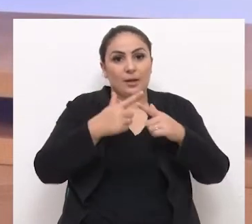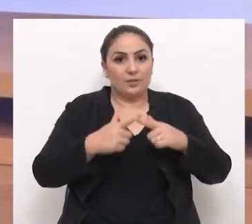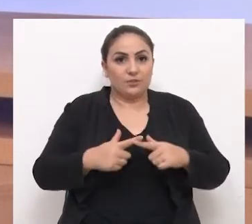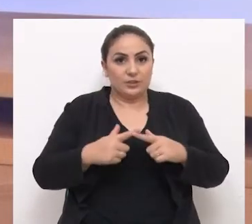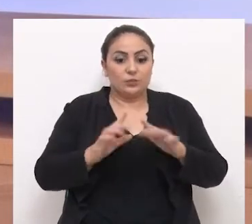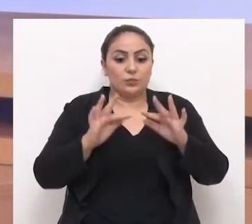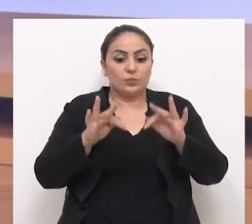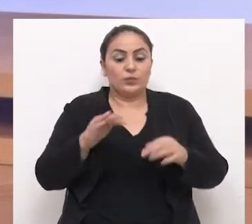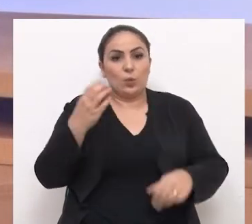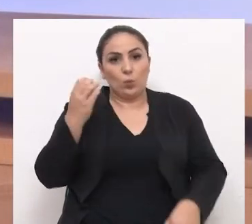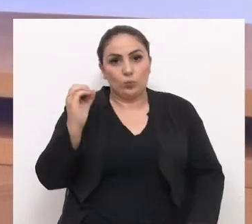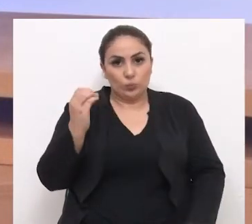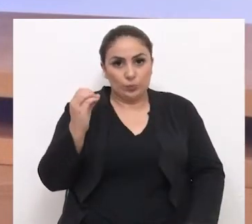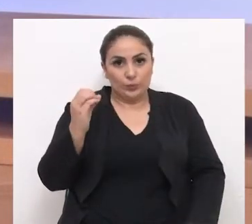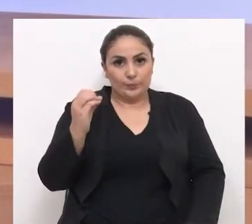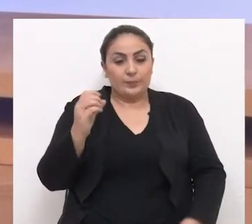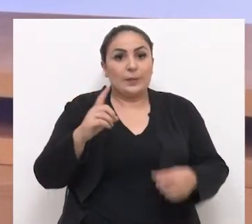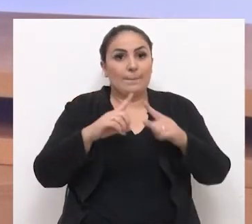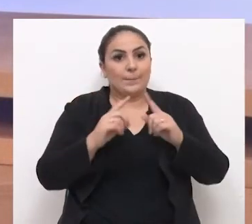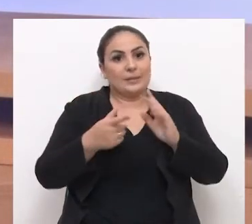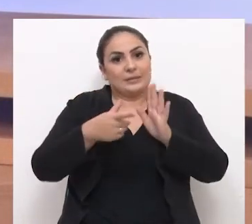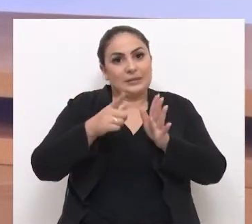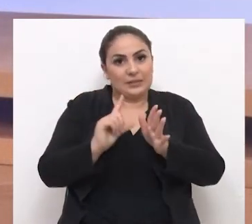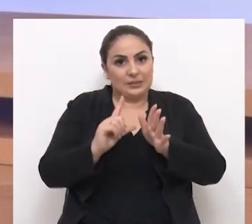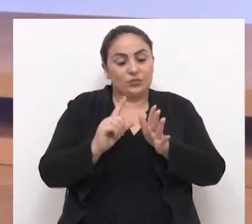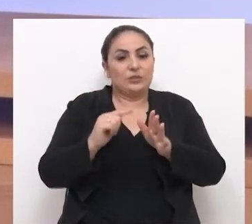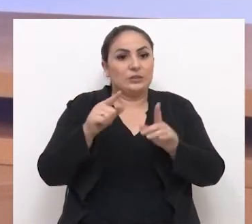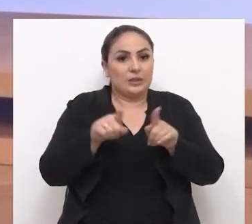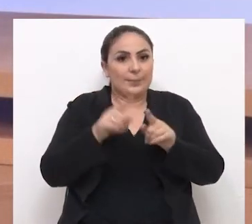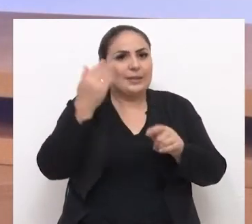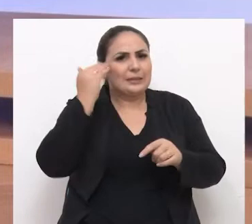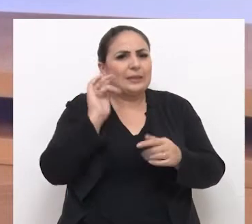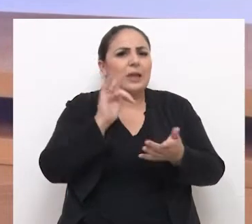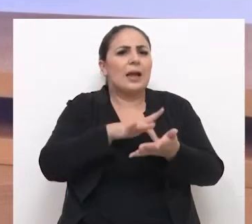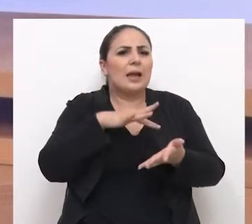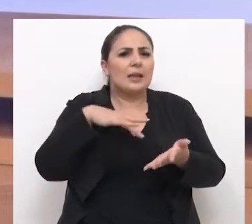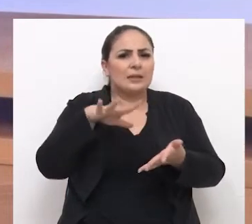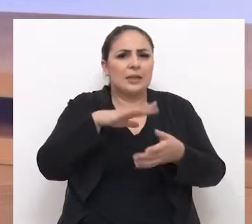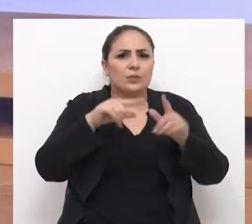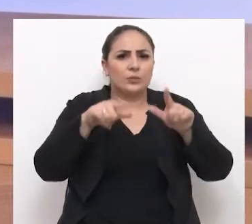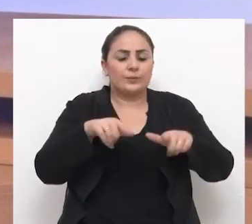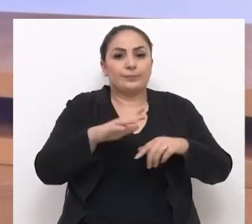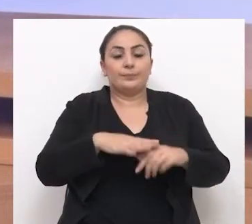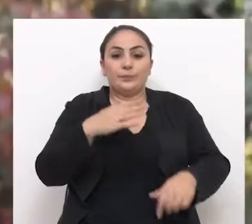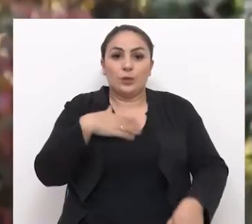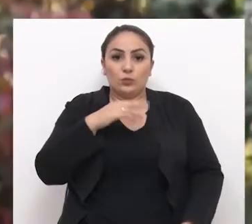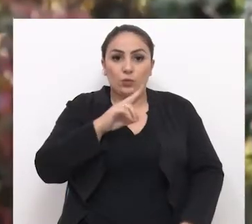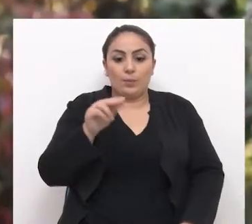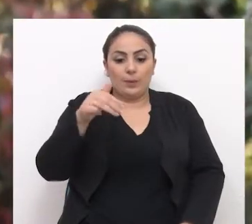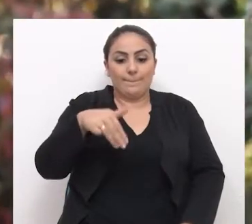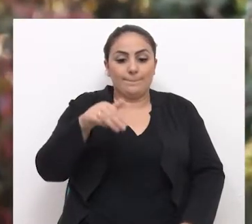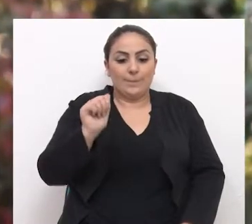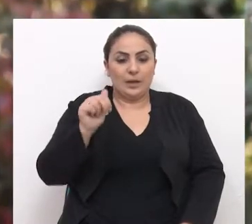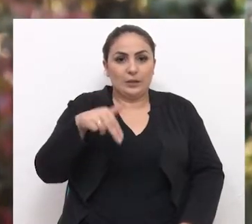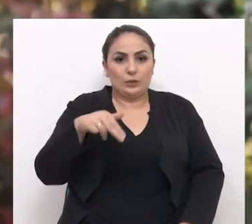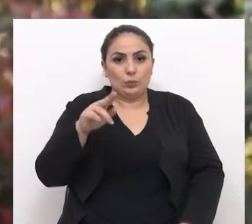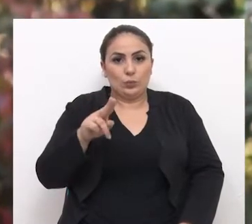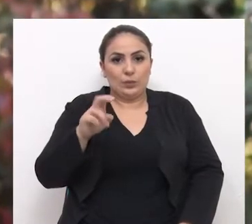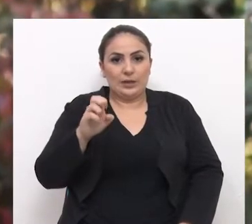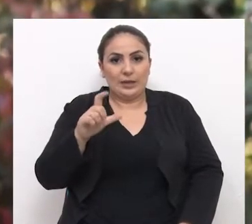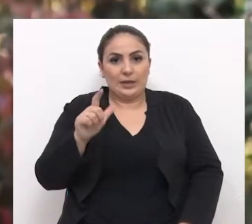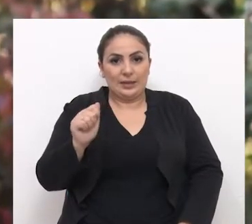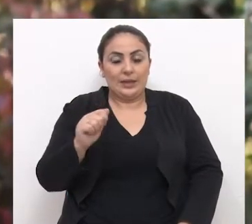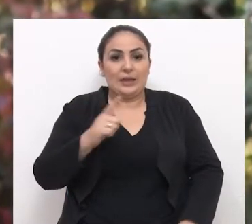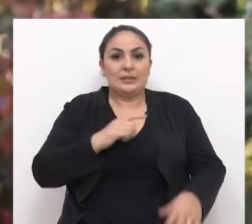acontecer pela primeira vez no final de outubro. Mas antes disso, entenda a realidade local. Oi, meu nome é Manuela, sou da